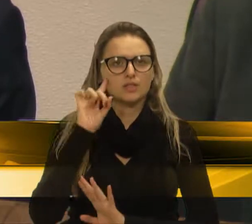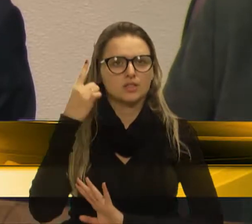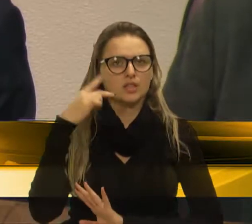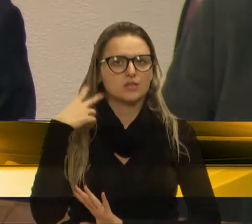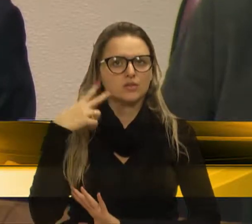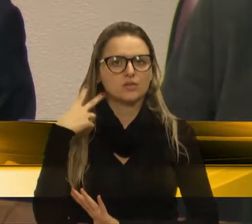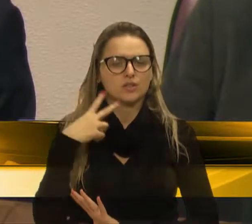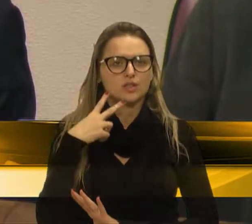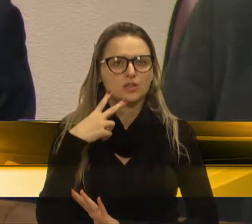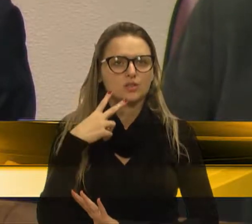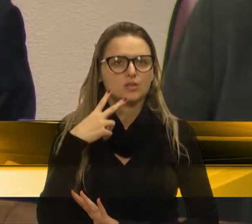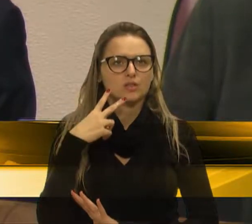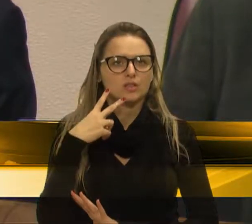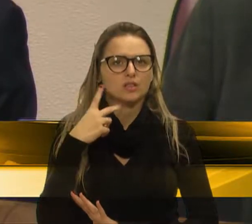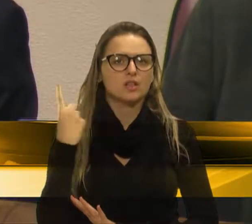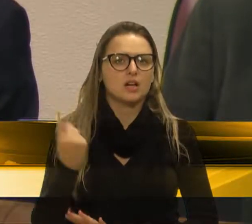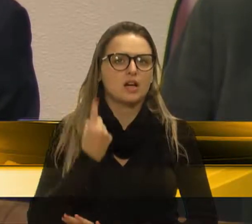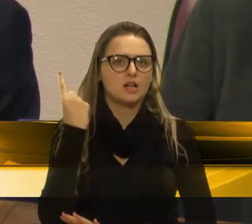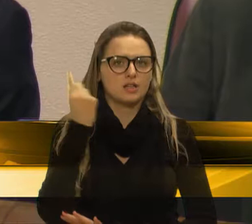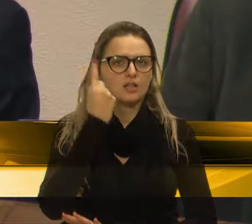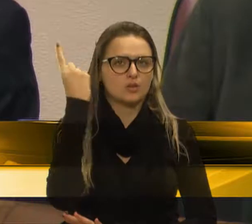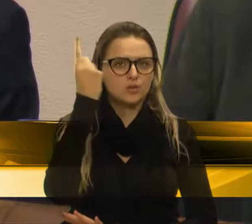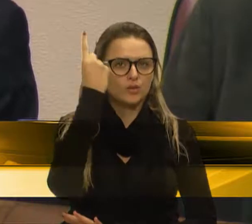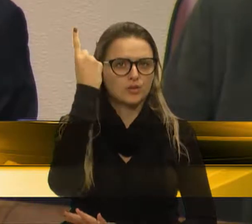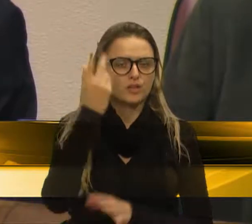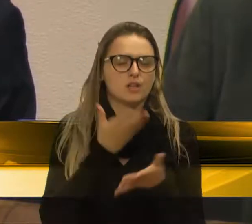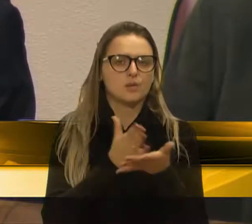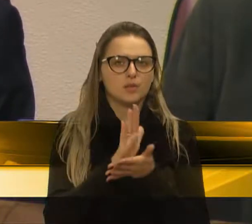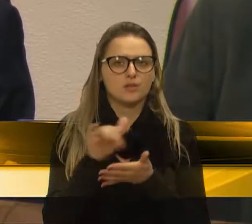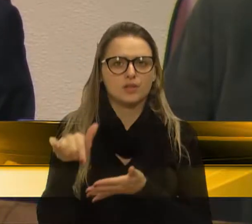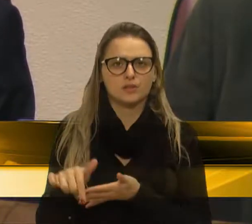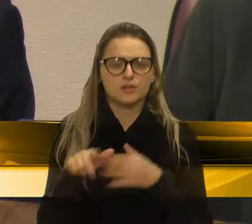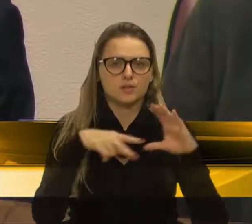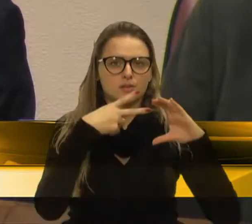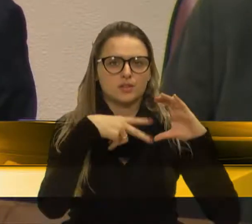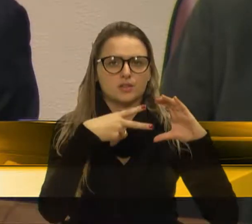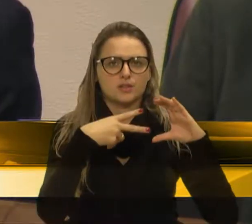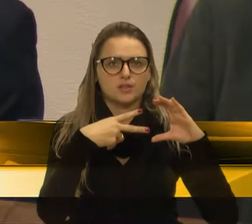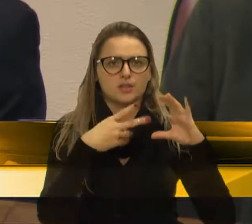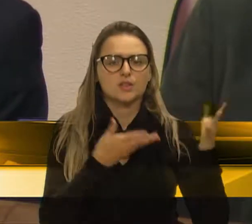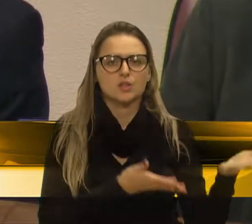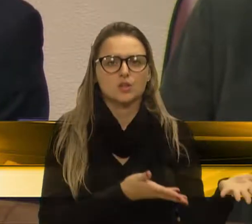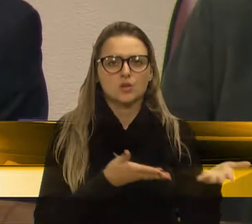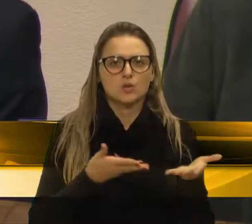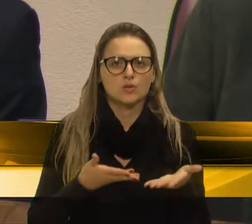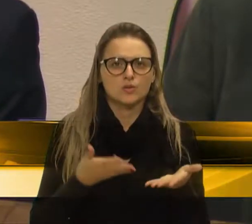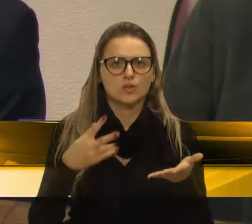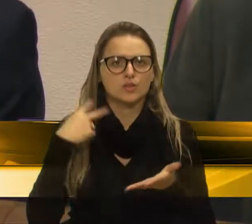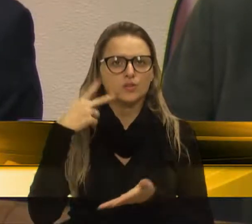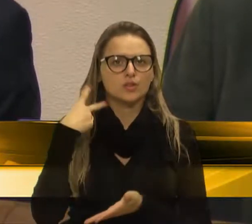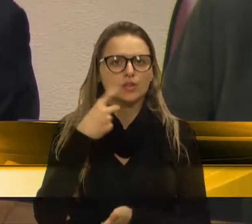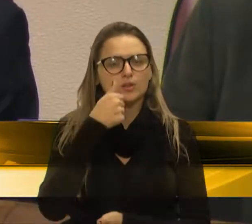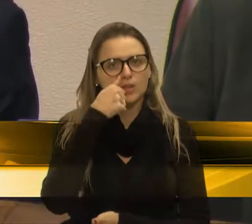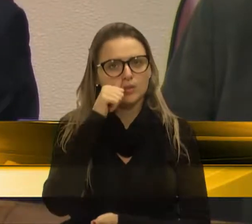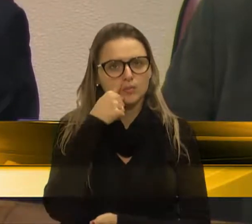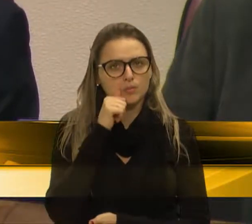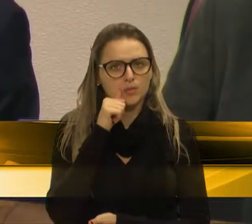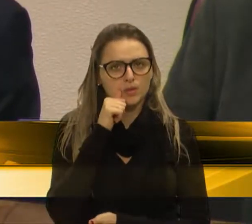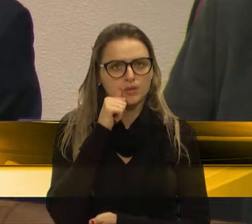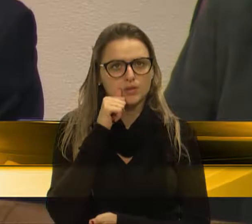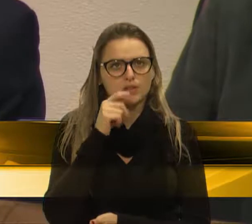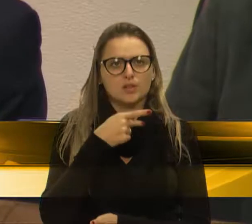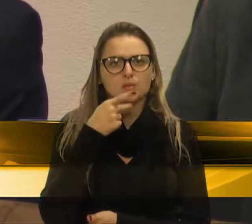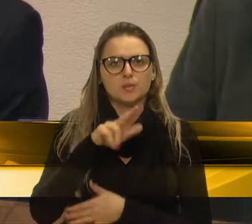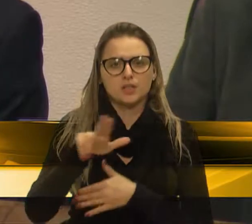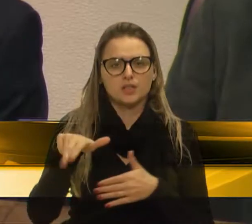vereador Alaor de Oliveira, aprovado por esta casa. Convido inicialmente a vereadora Paula Iores para fazer